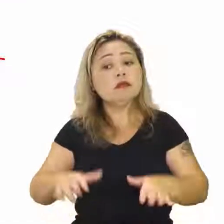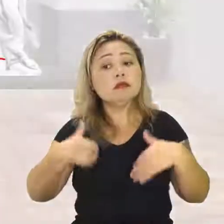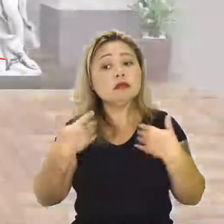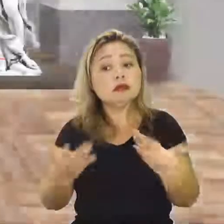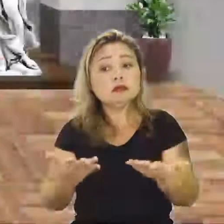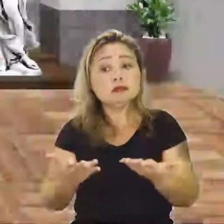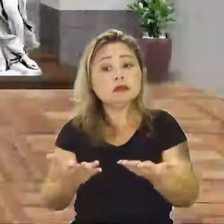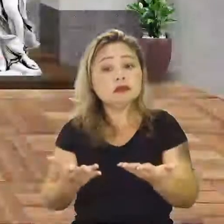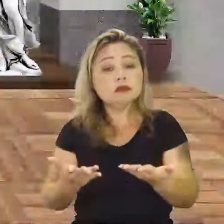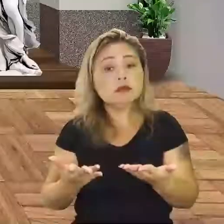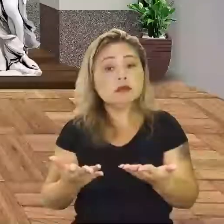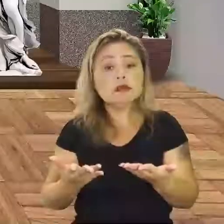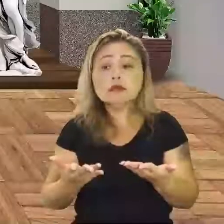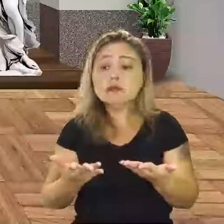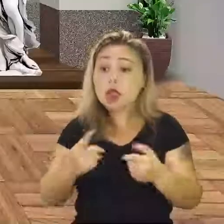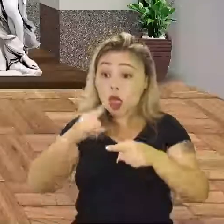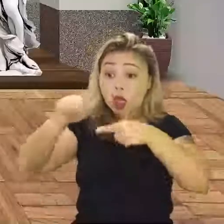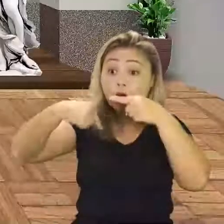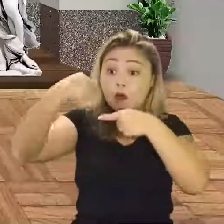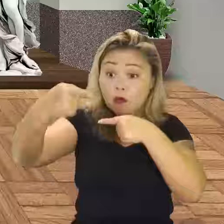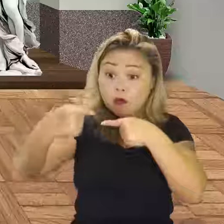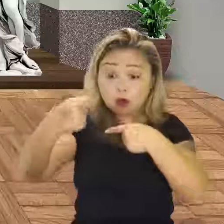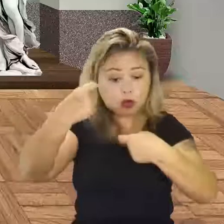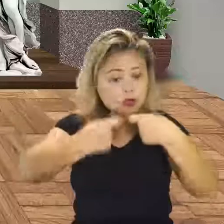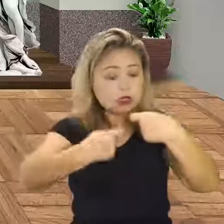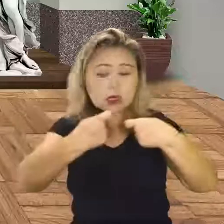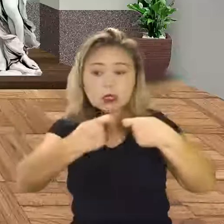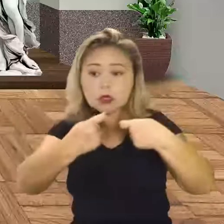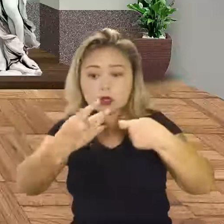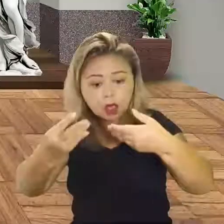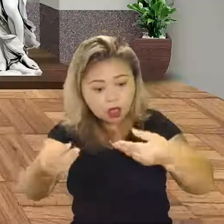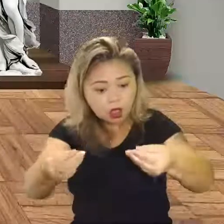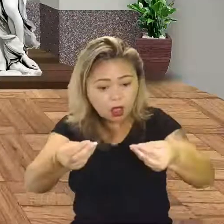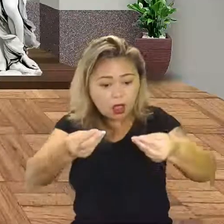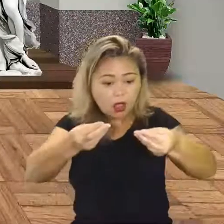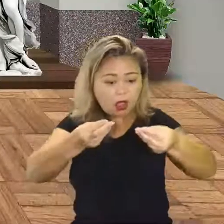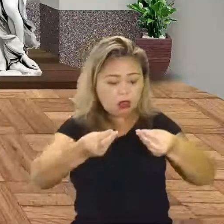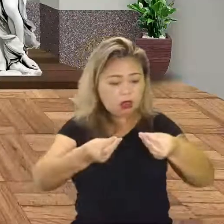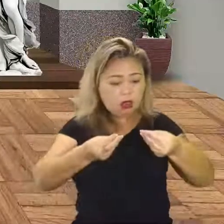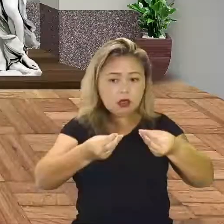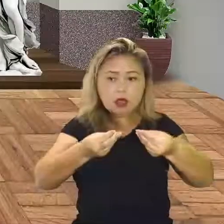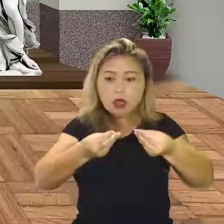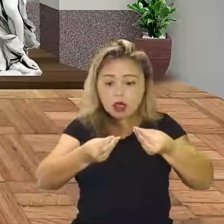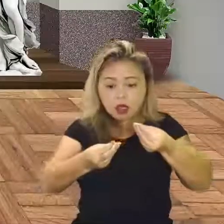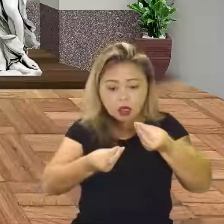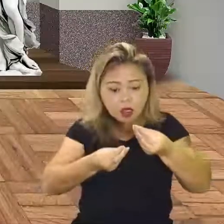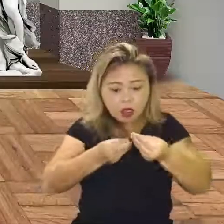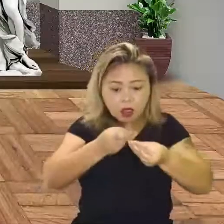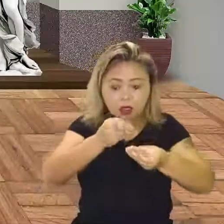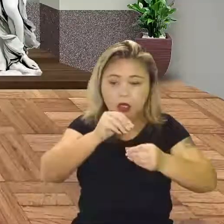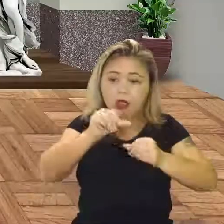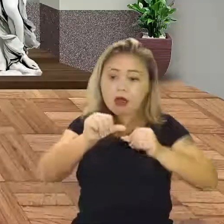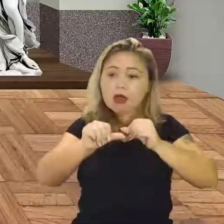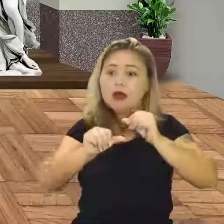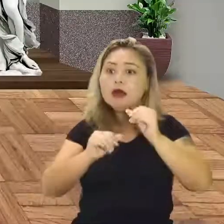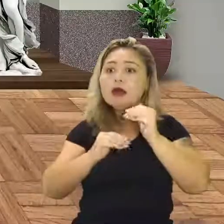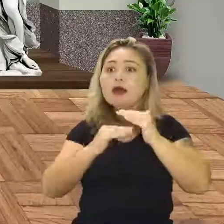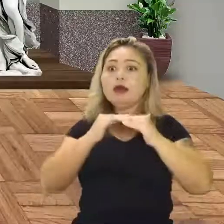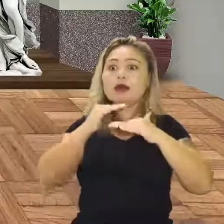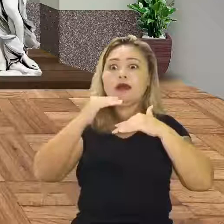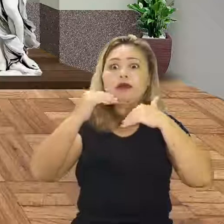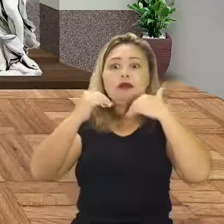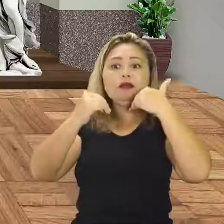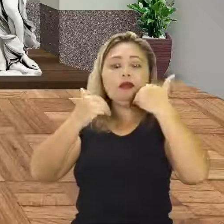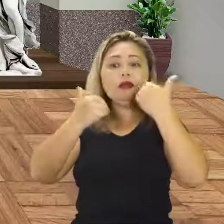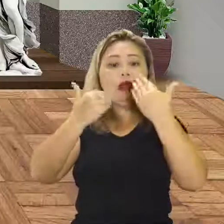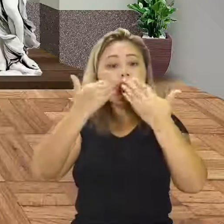Então, o pós-guerra ele traz isso, ele traz uma reconstrução, ele traz